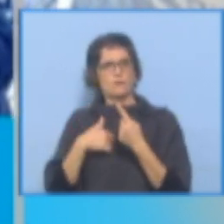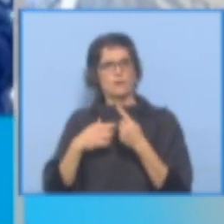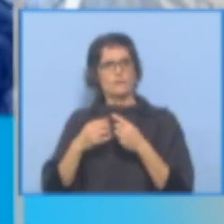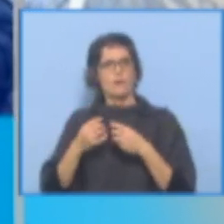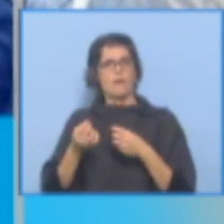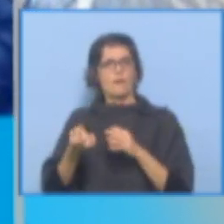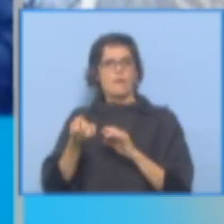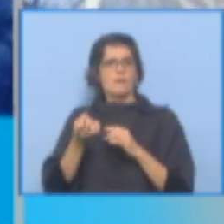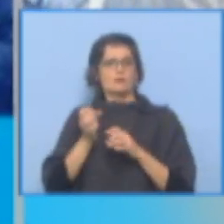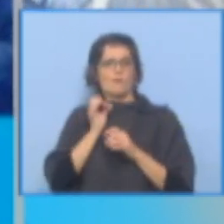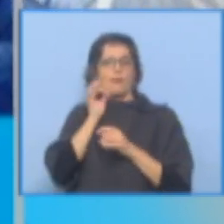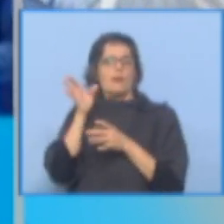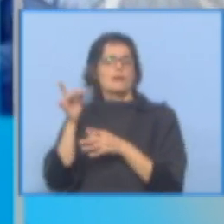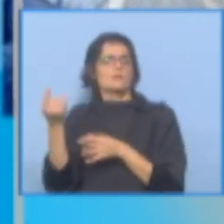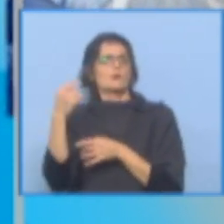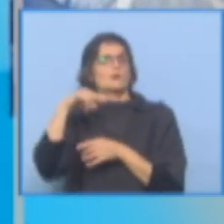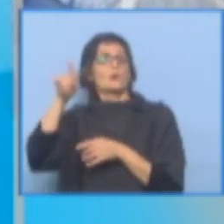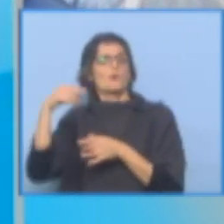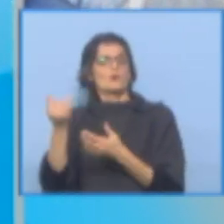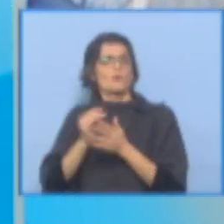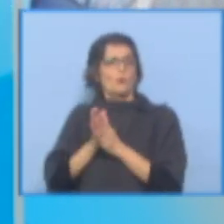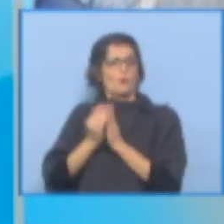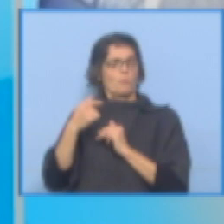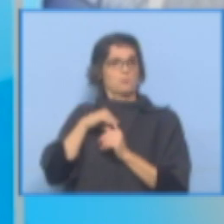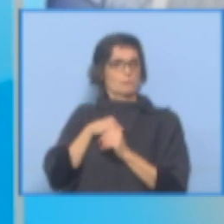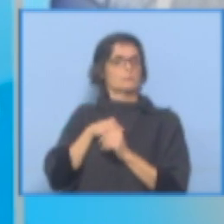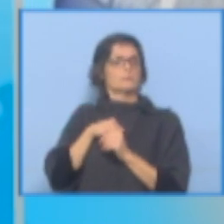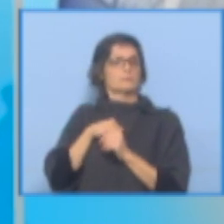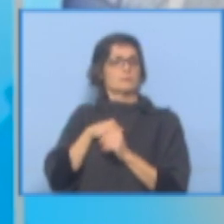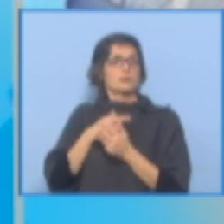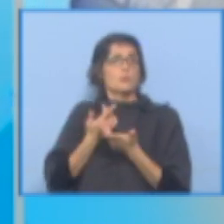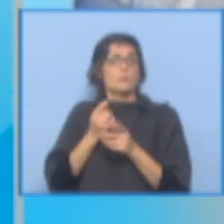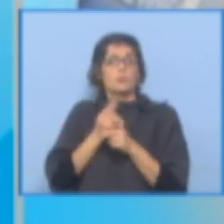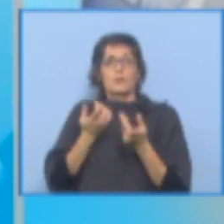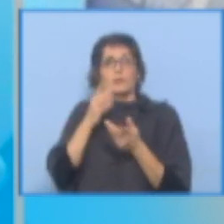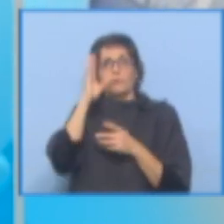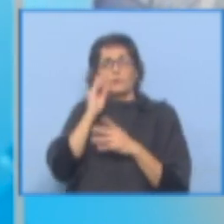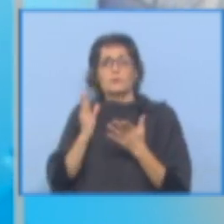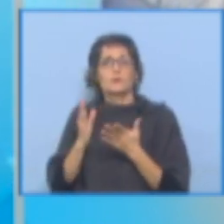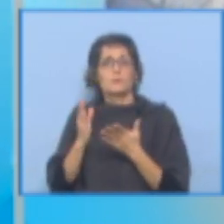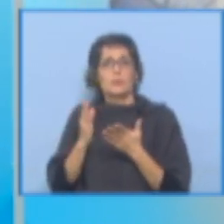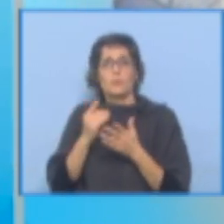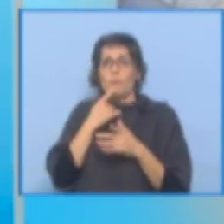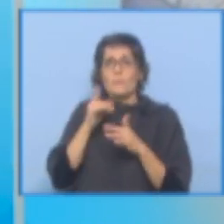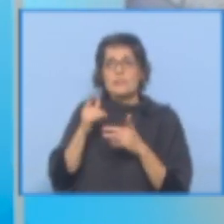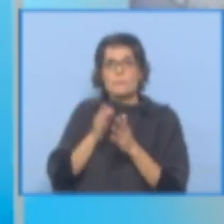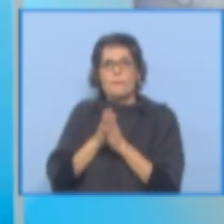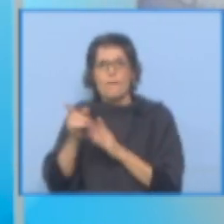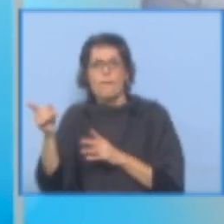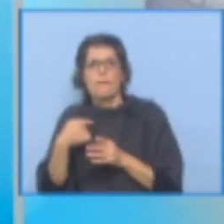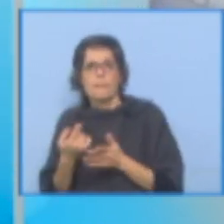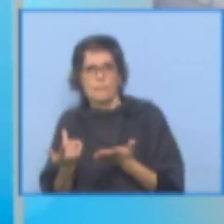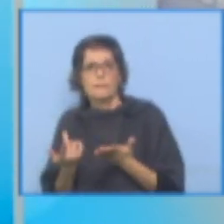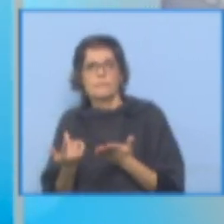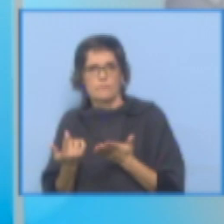deixamos manipular ou simplesmente, também por ignorância, não sabemos exatamente daquilo que estamos a falar ou não